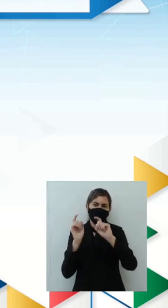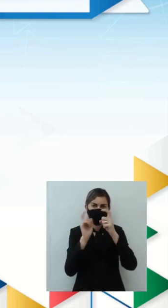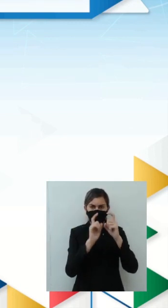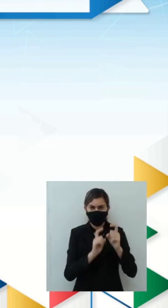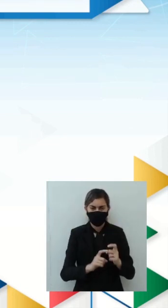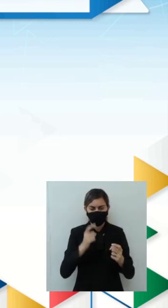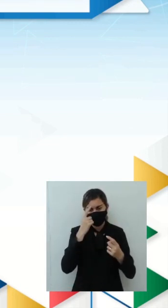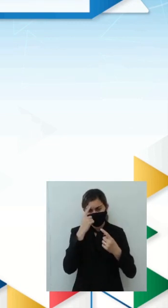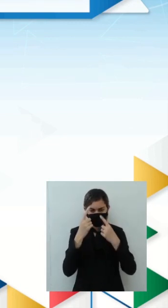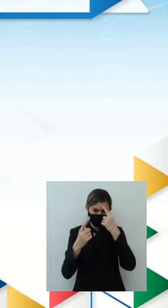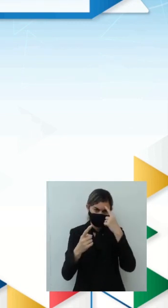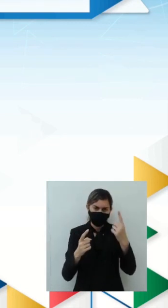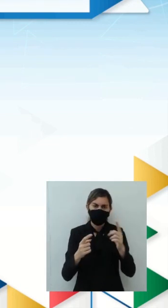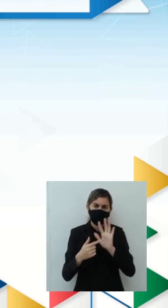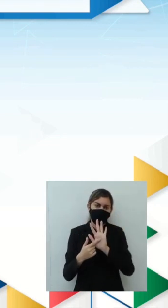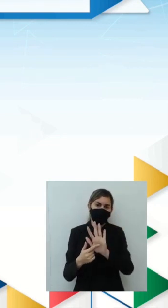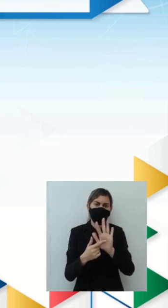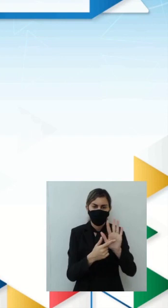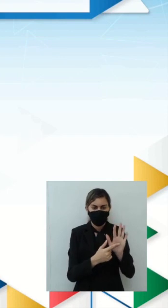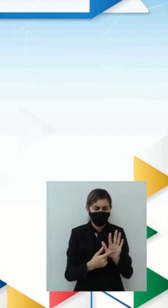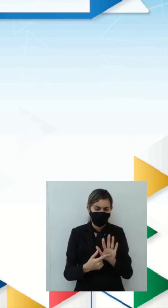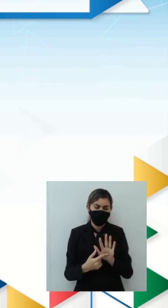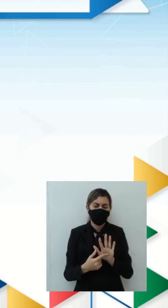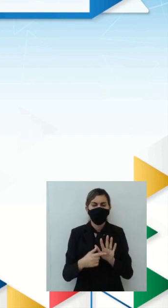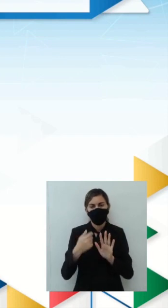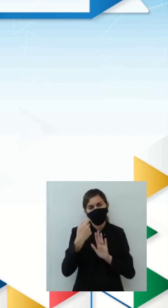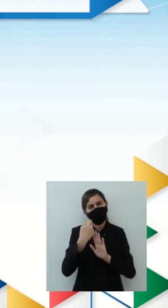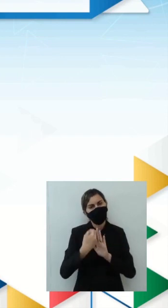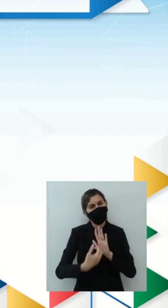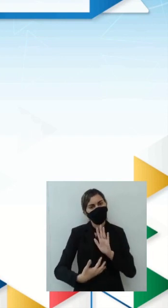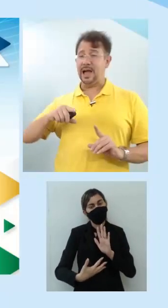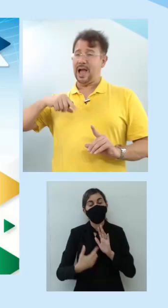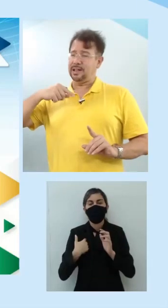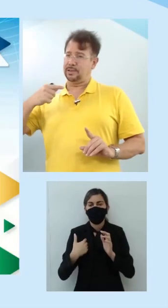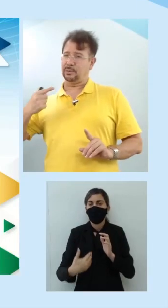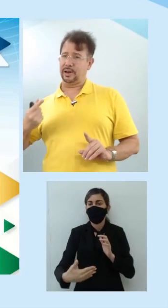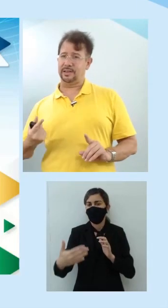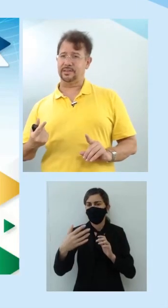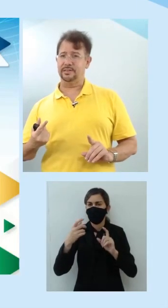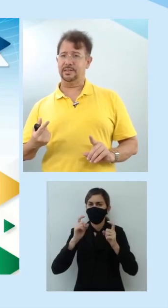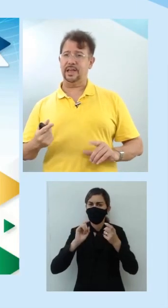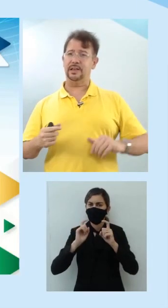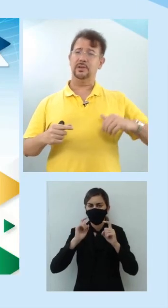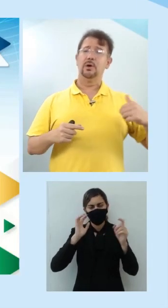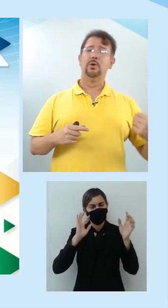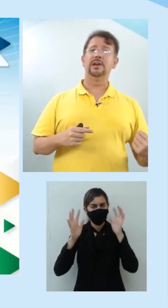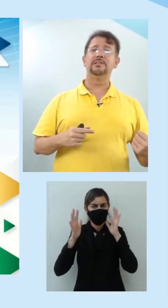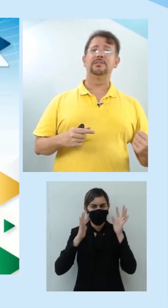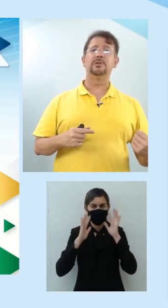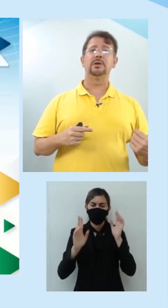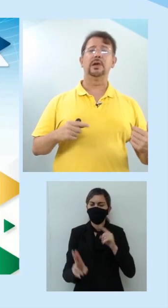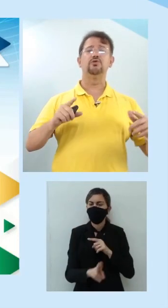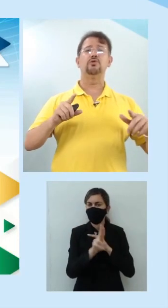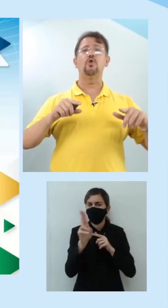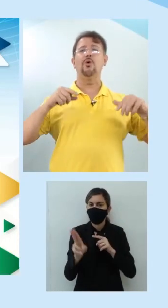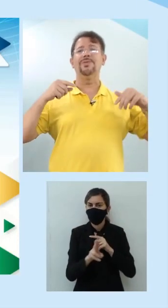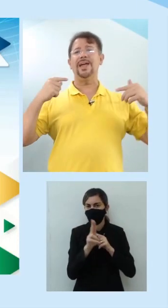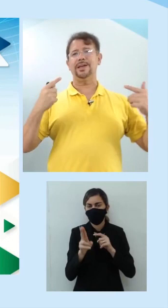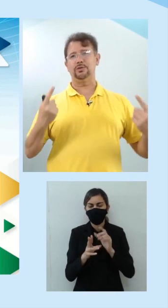as ideias apresentadas pelo redator. A gente vai articular essas ideias utilizando o que?